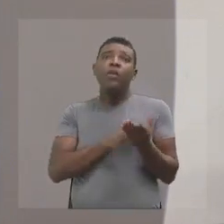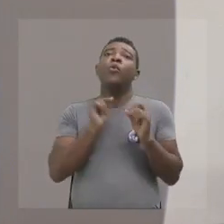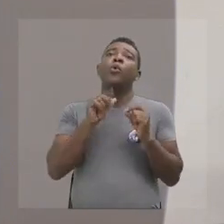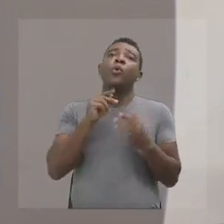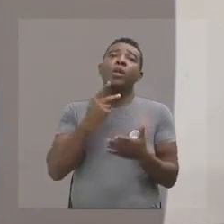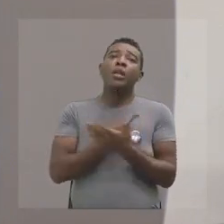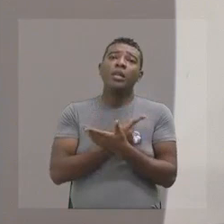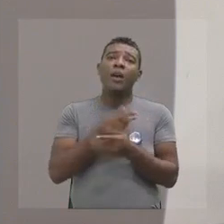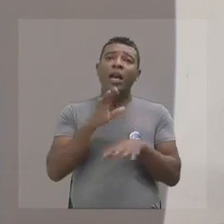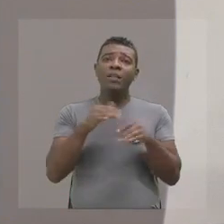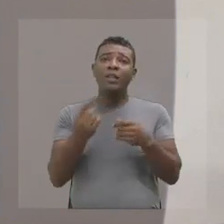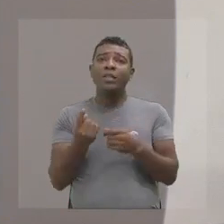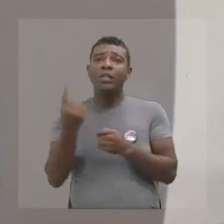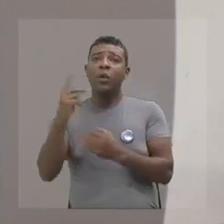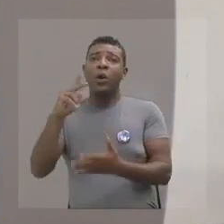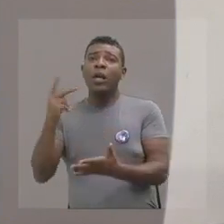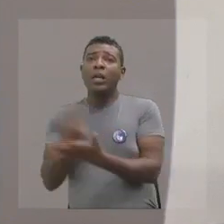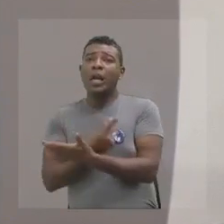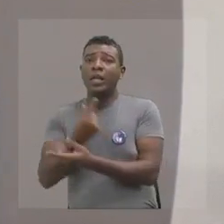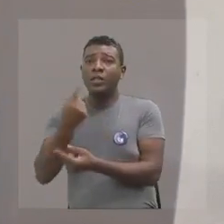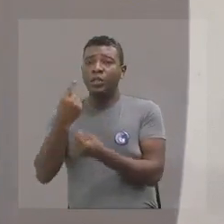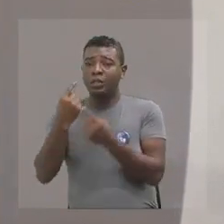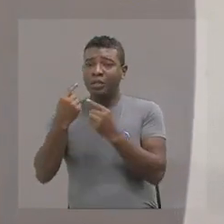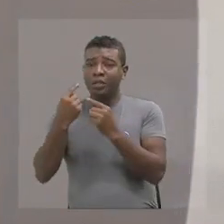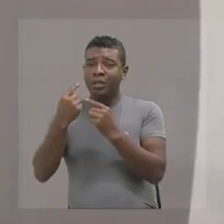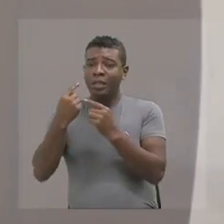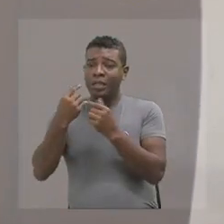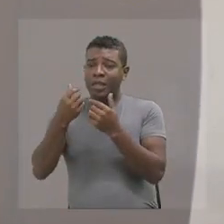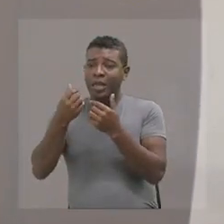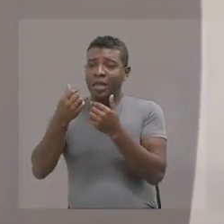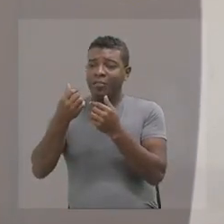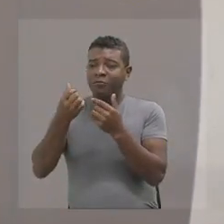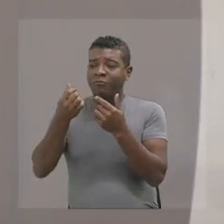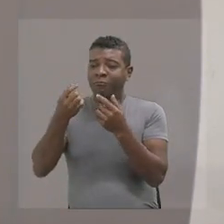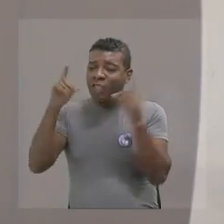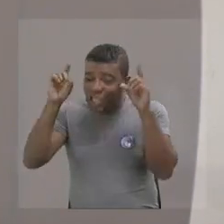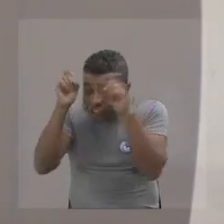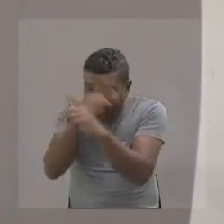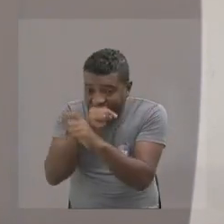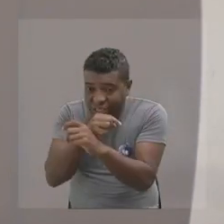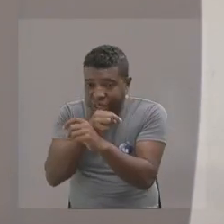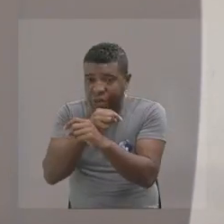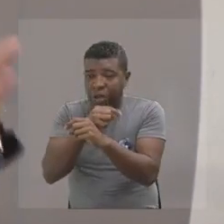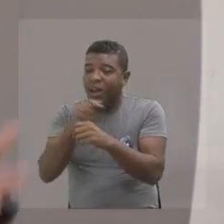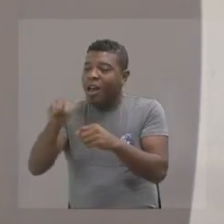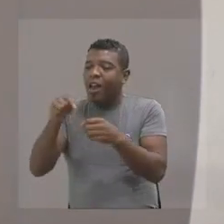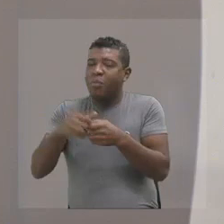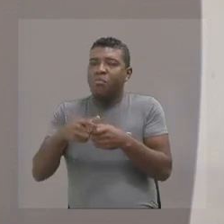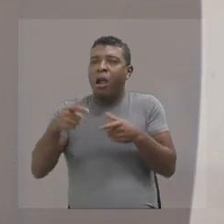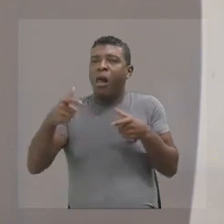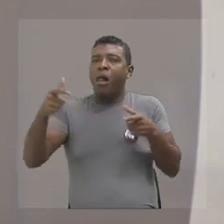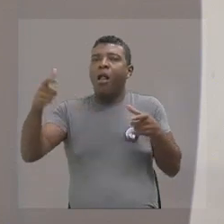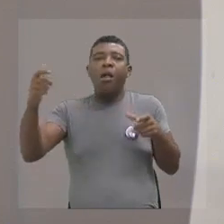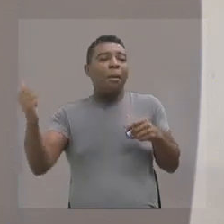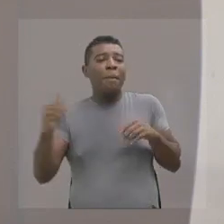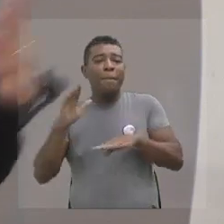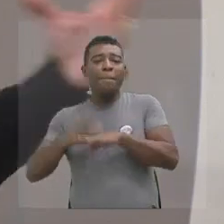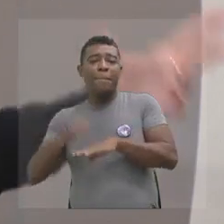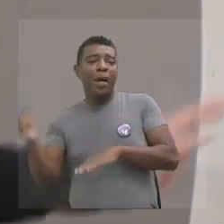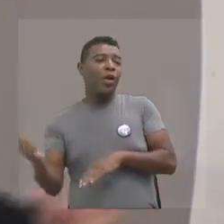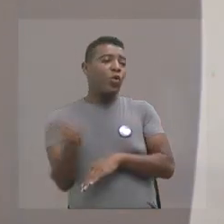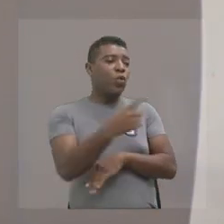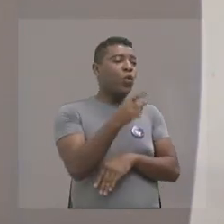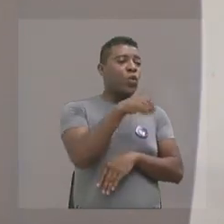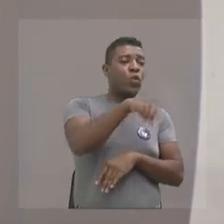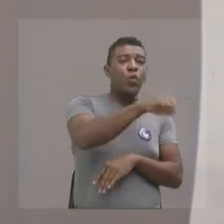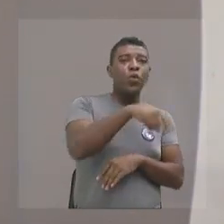e eles abafam tantos bons casos que a gente tem em todos os setores seja em relação ao licenciamento ambiental seja